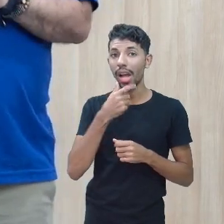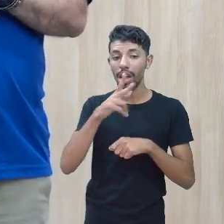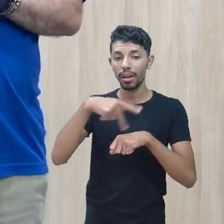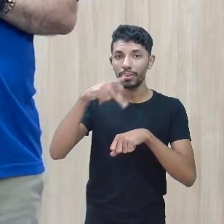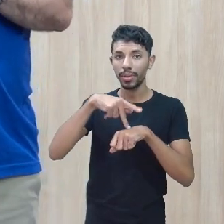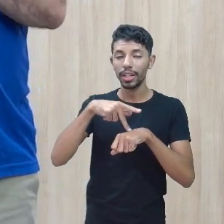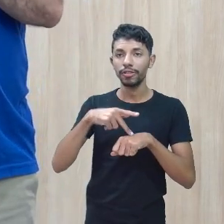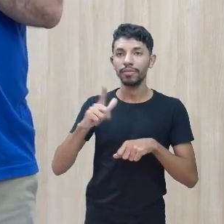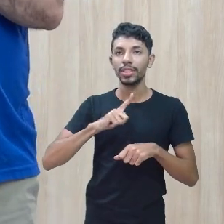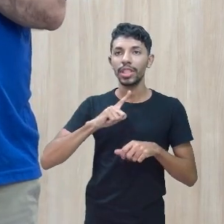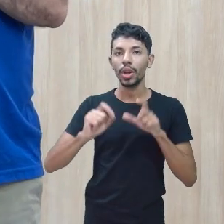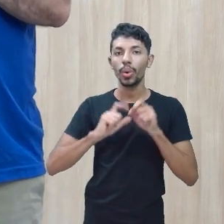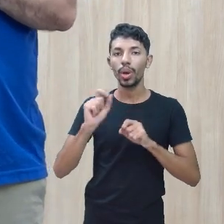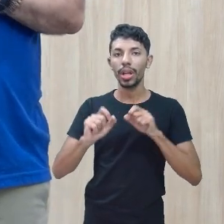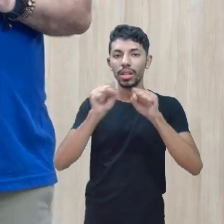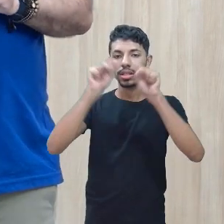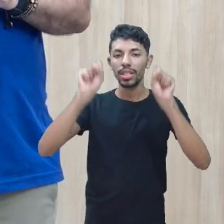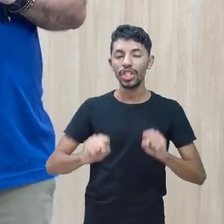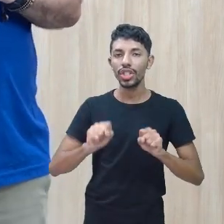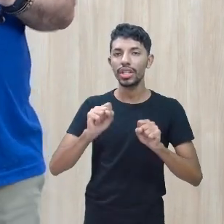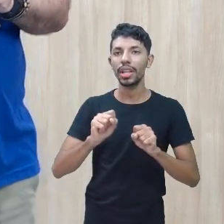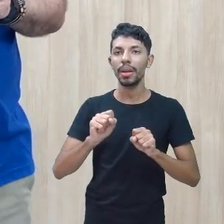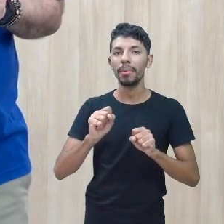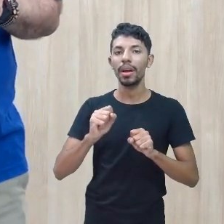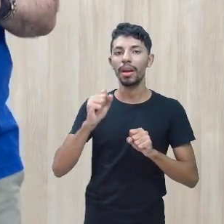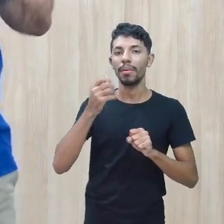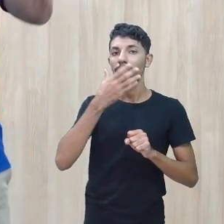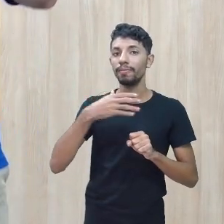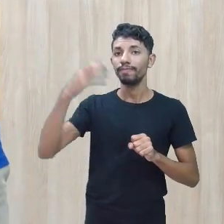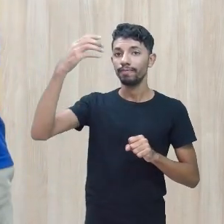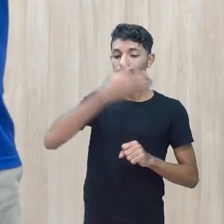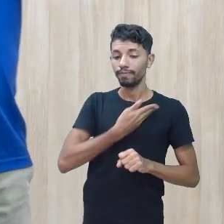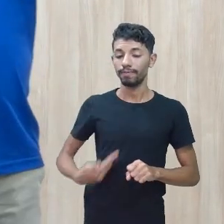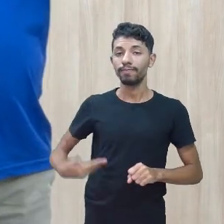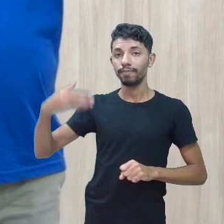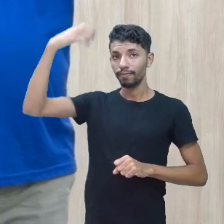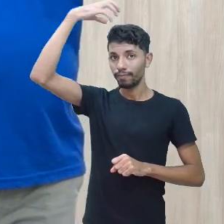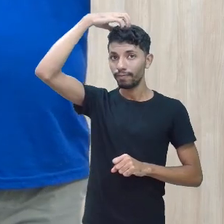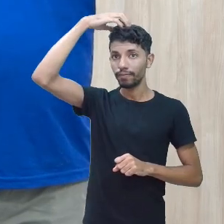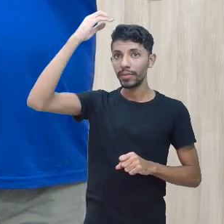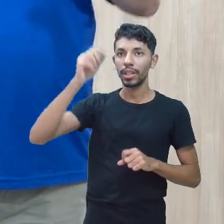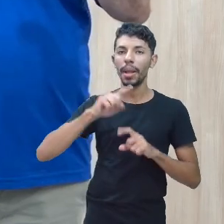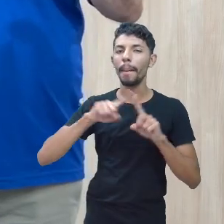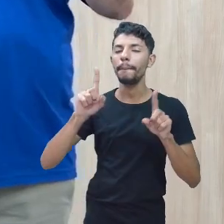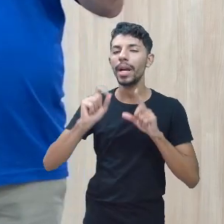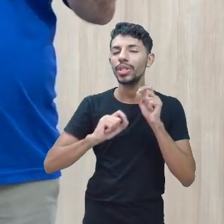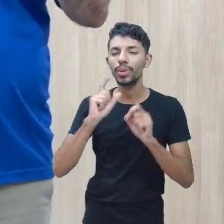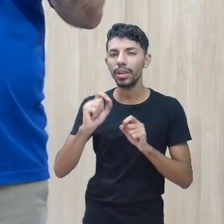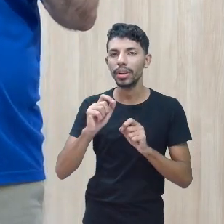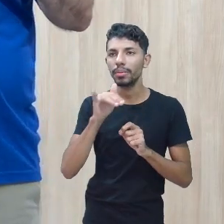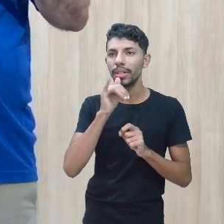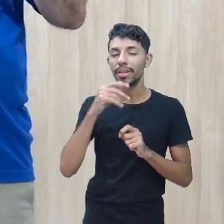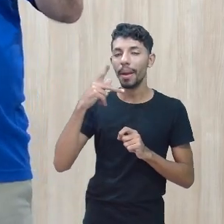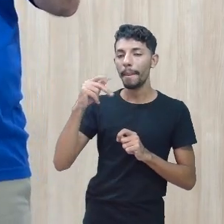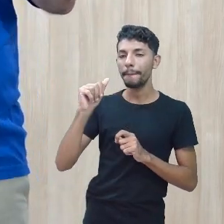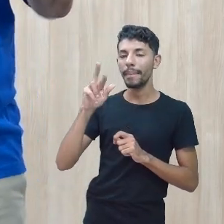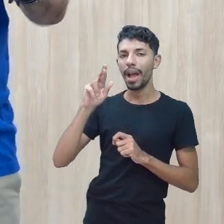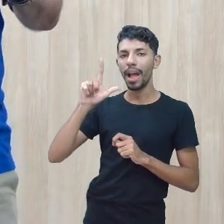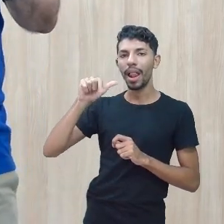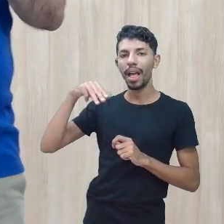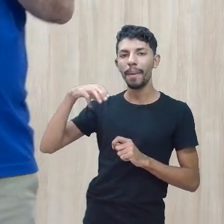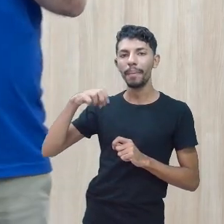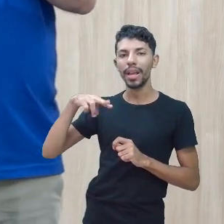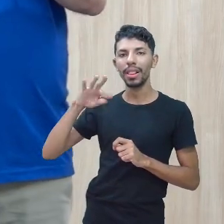é o que a gente chama de monarquia parlamentarista. Existe a rainha, no caso da Inglaterra, a